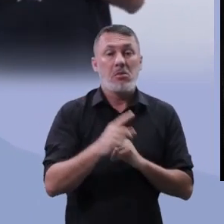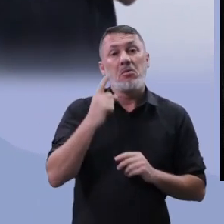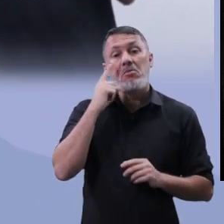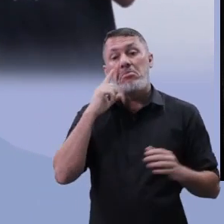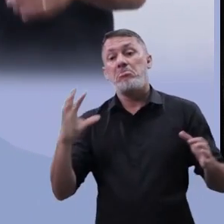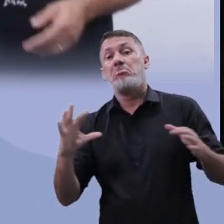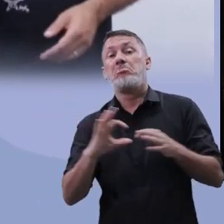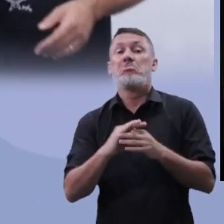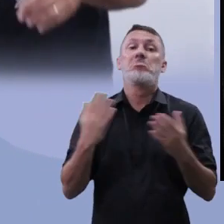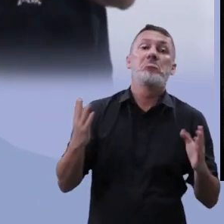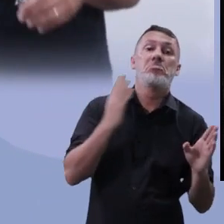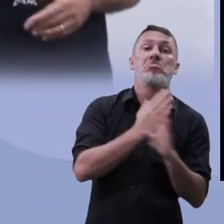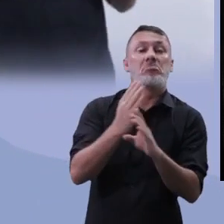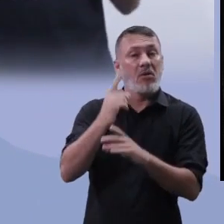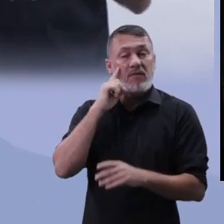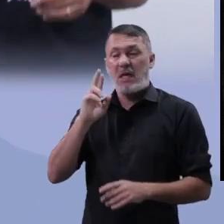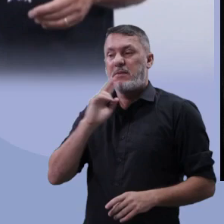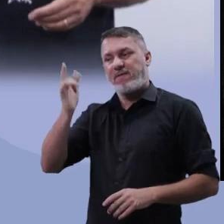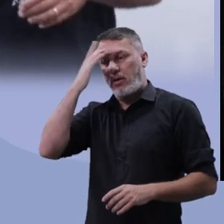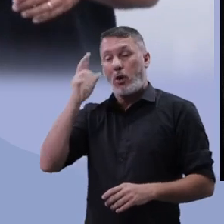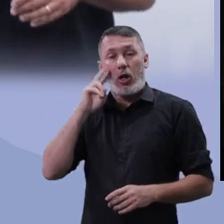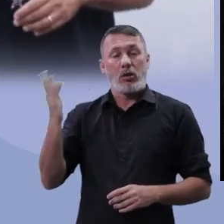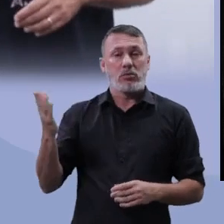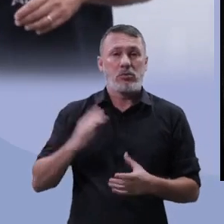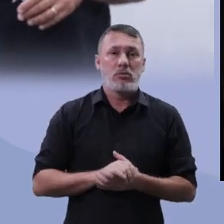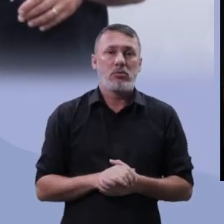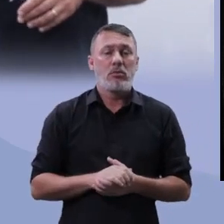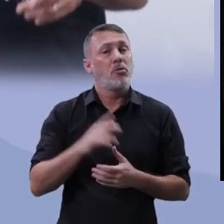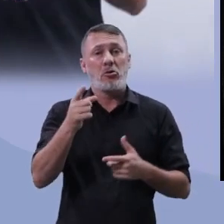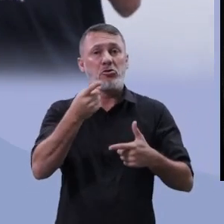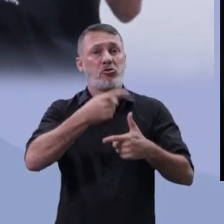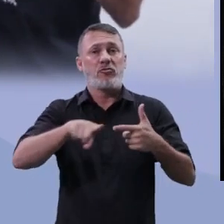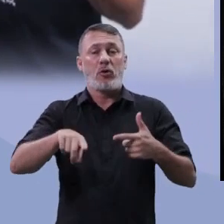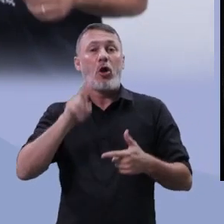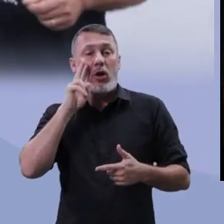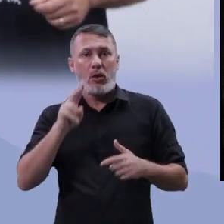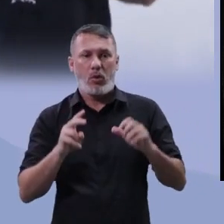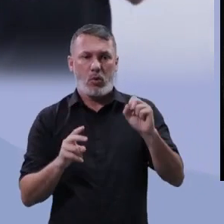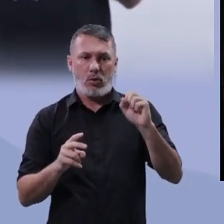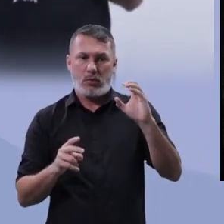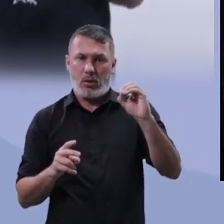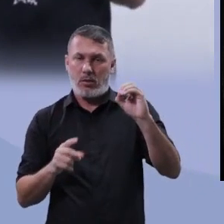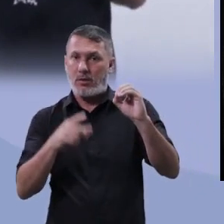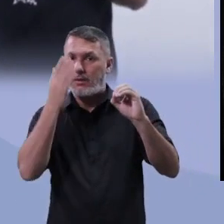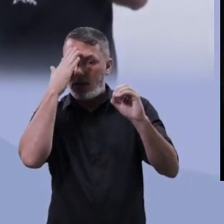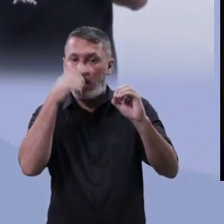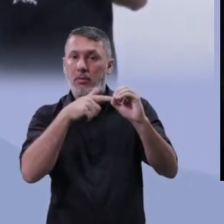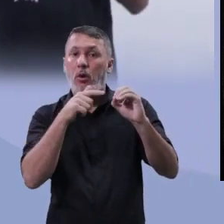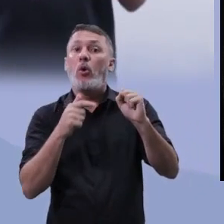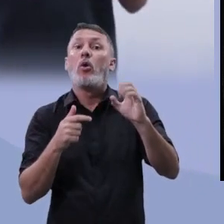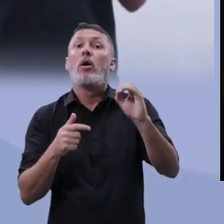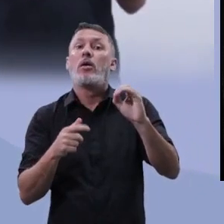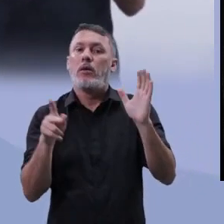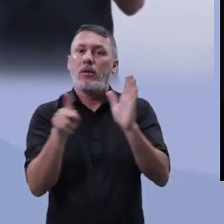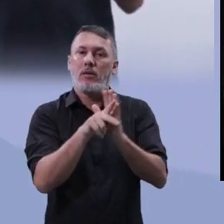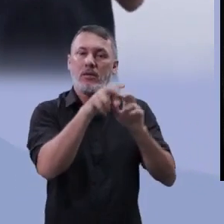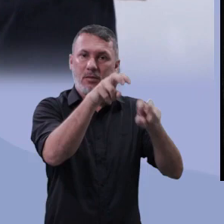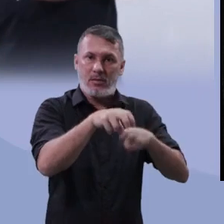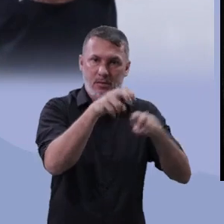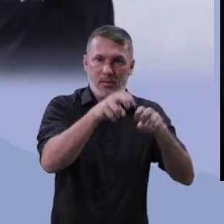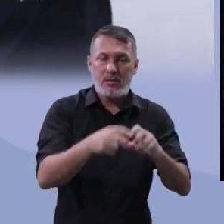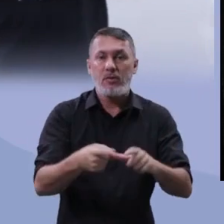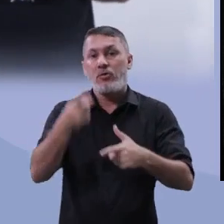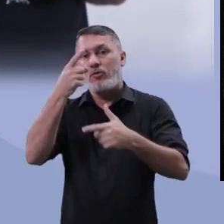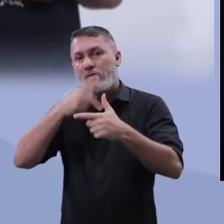Vamos nessa, vamos hackear a questão. Aí, né? O que você tem que fazer? Dividir 80, que é a parte da agricultura,